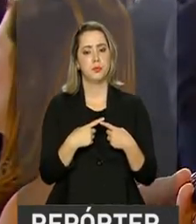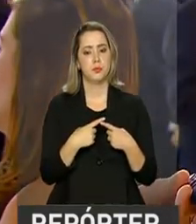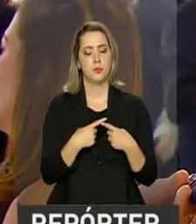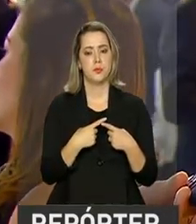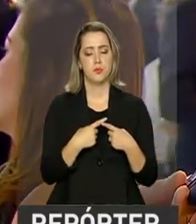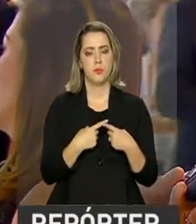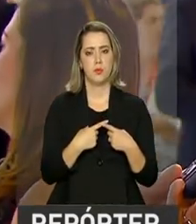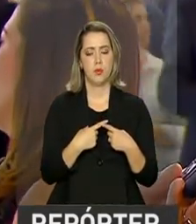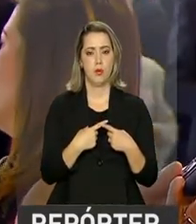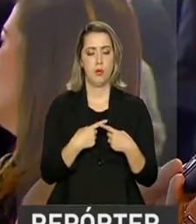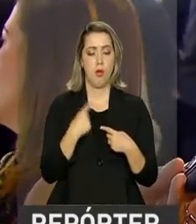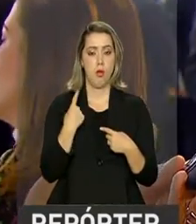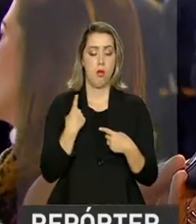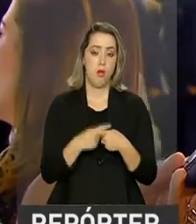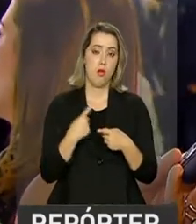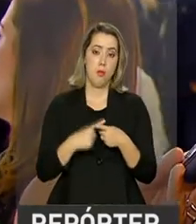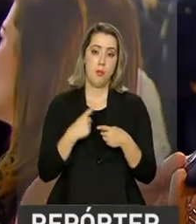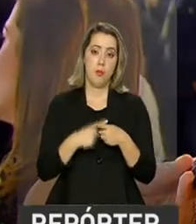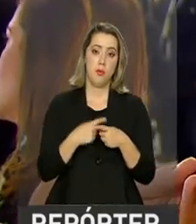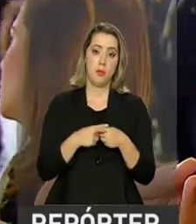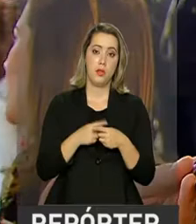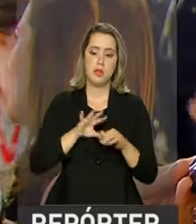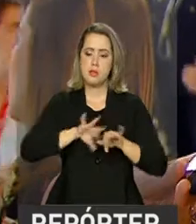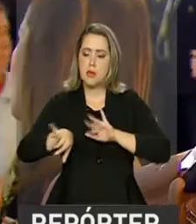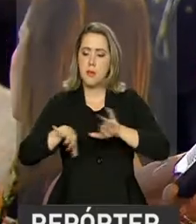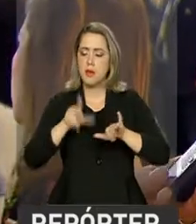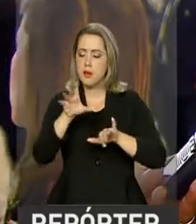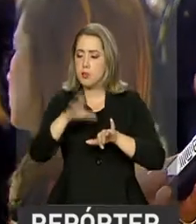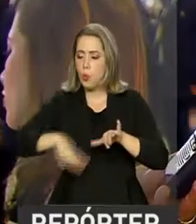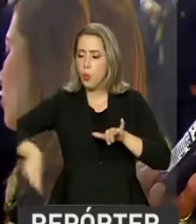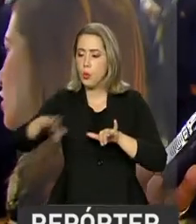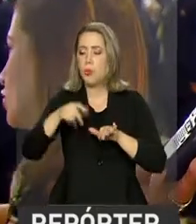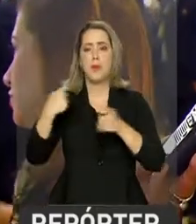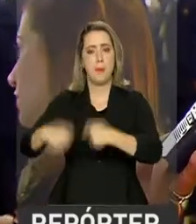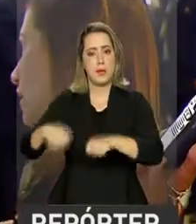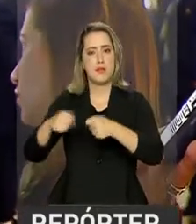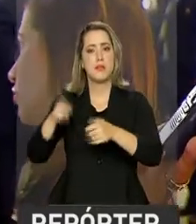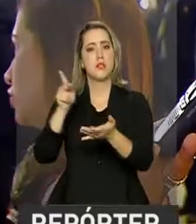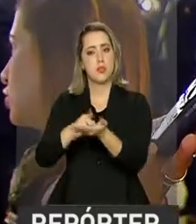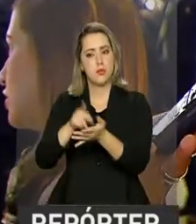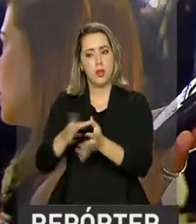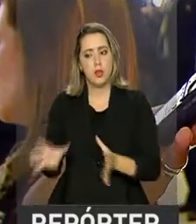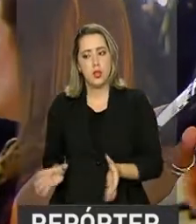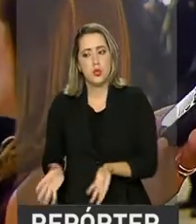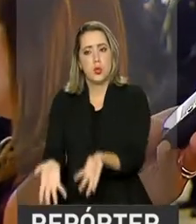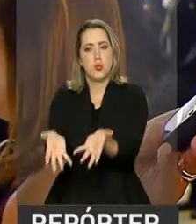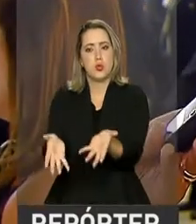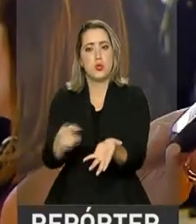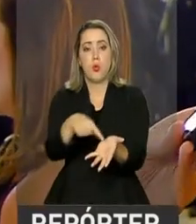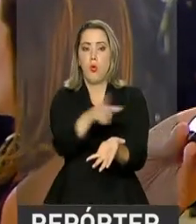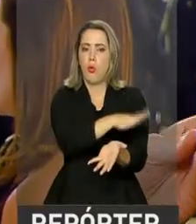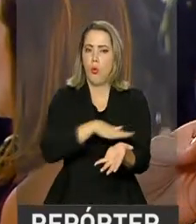purificado, vamos dizer assim, ficado no programa realmente quem precisa, quem não precisa está saindo do programa. Né? Nós